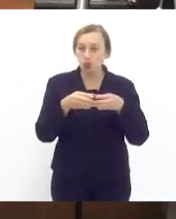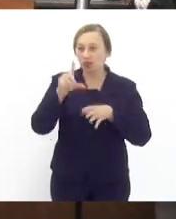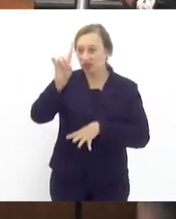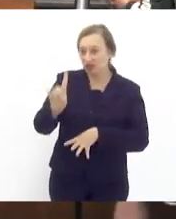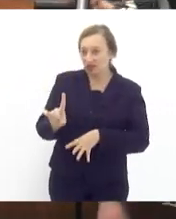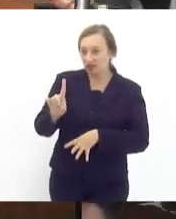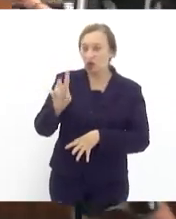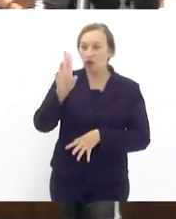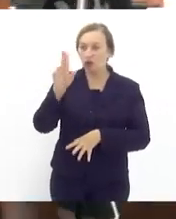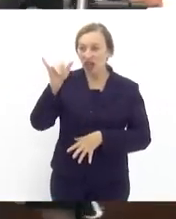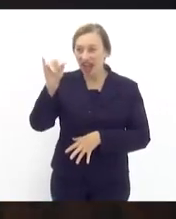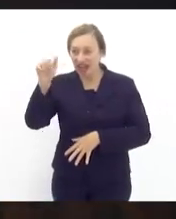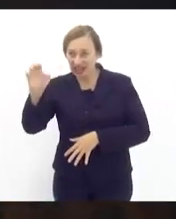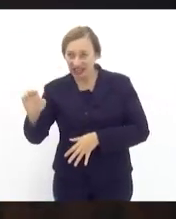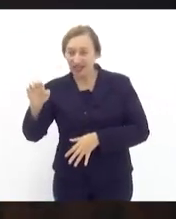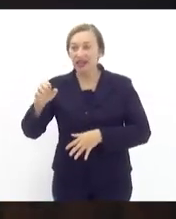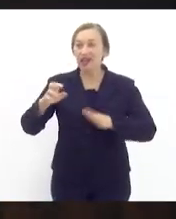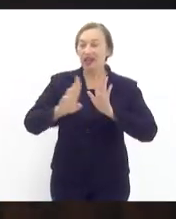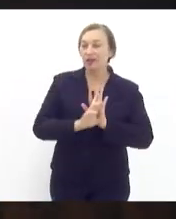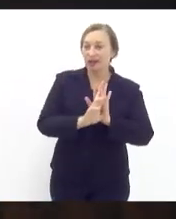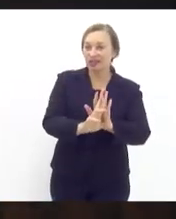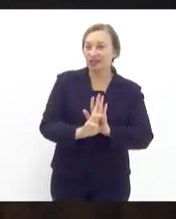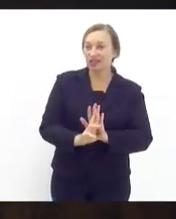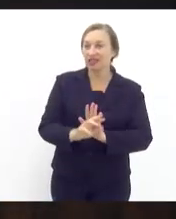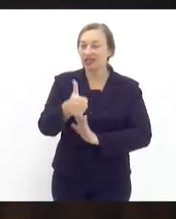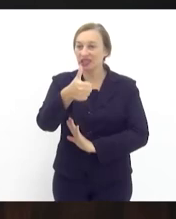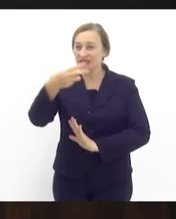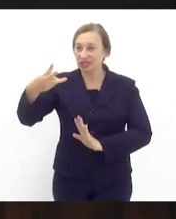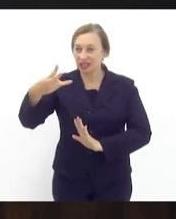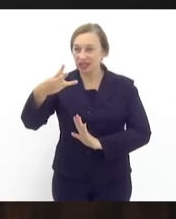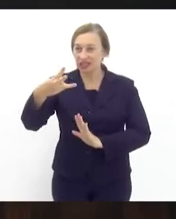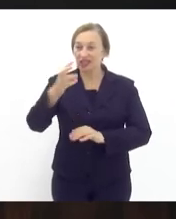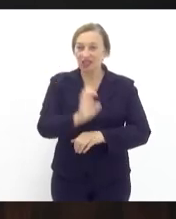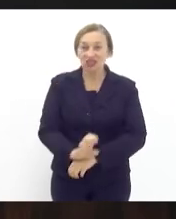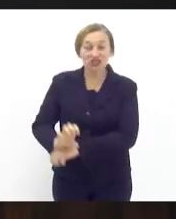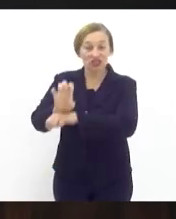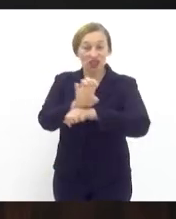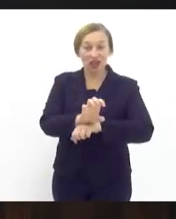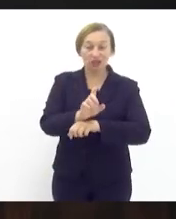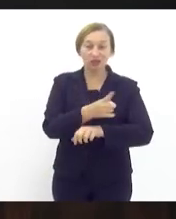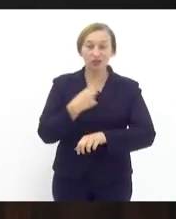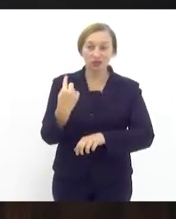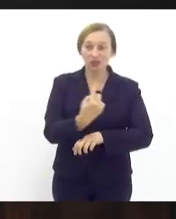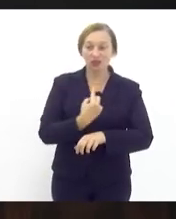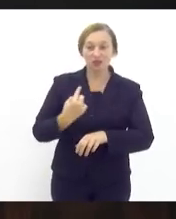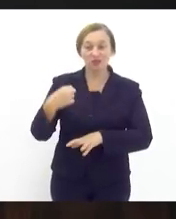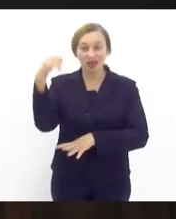Diretoria da unale que são aquele representada em 13 estados do nosso Brasil